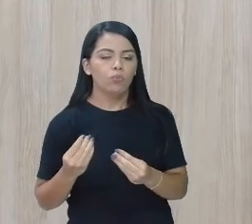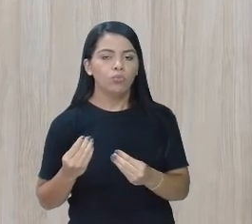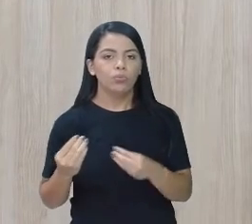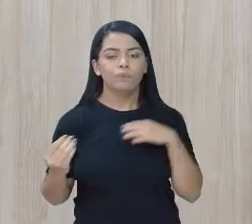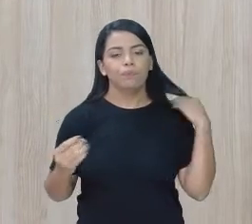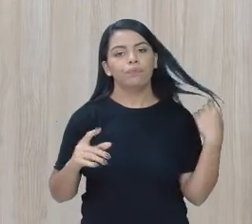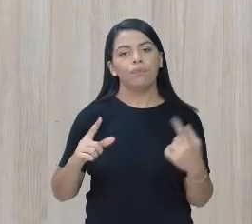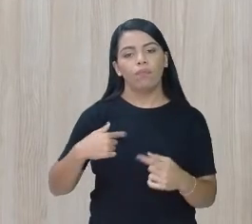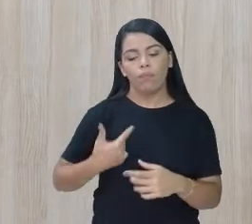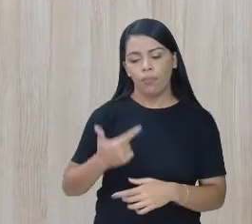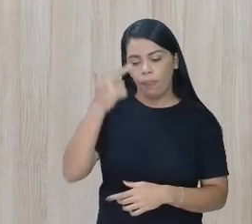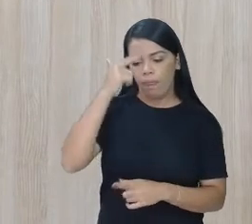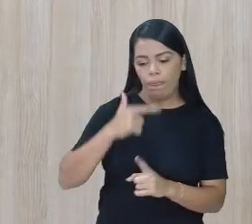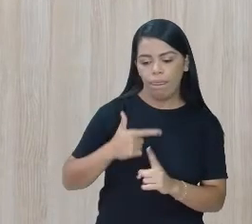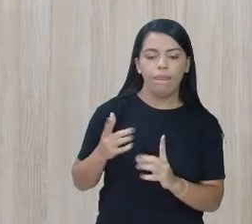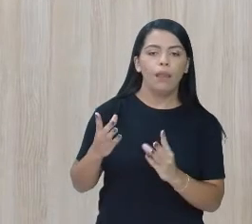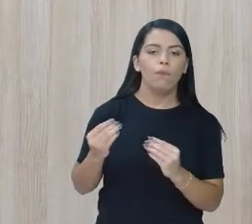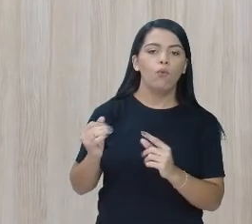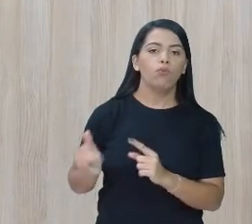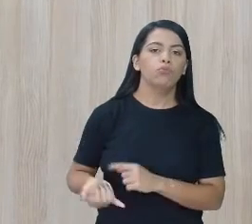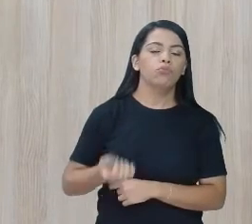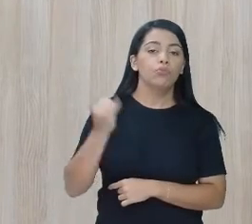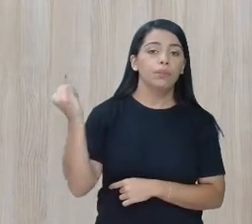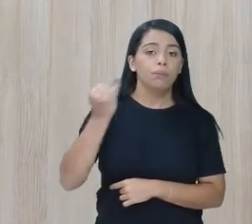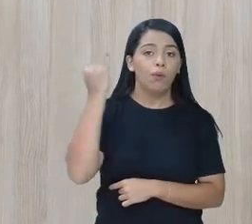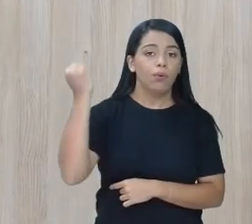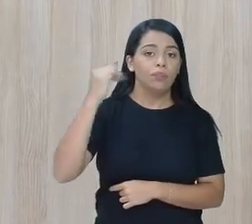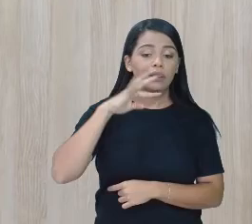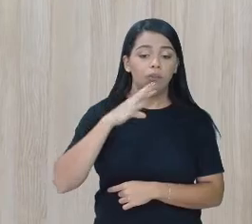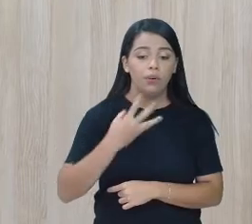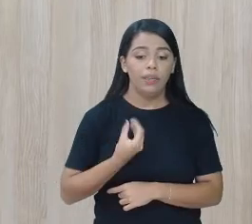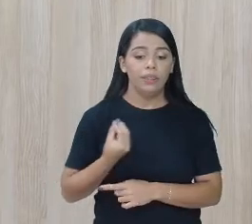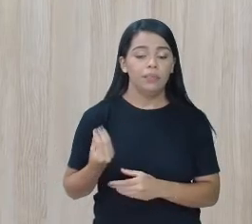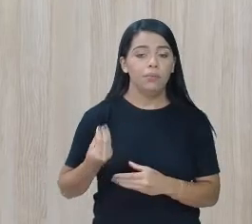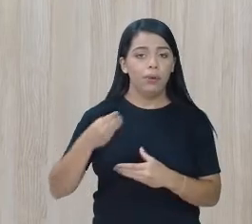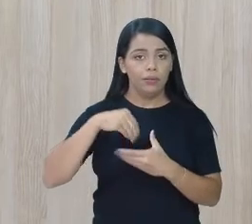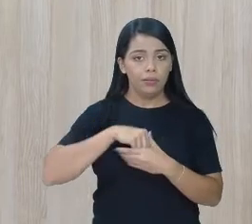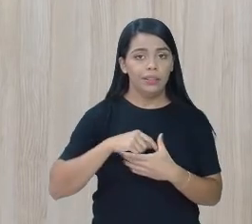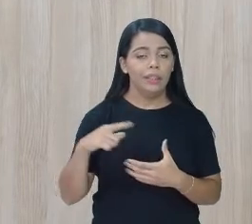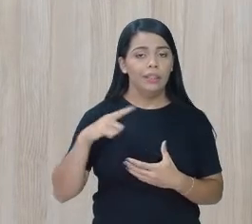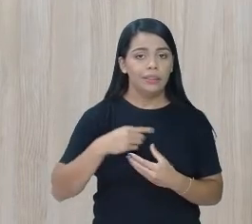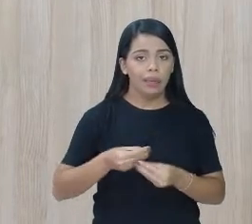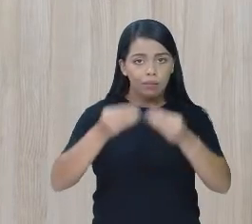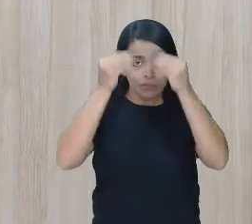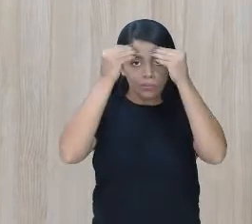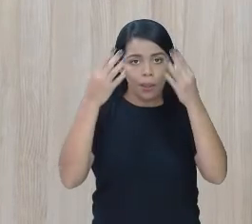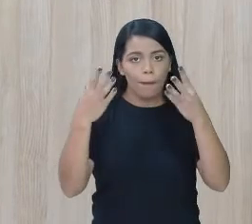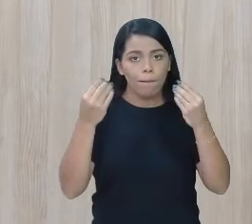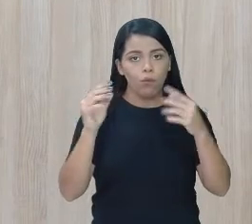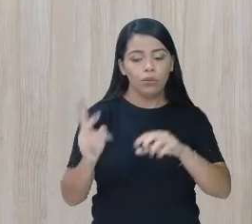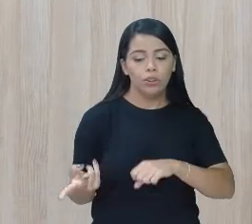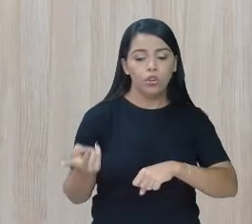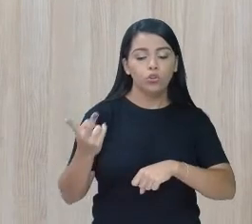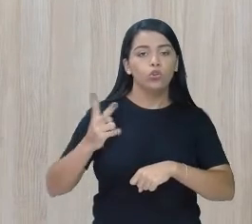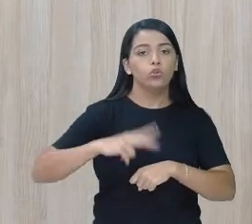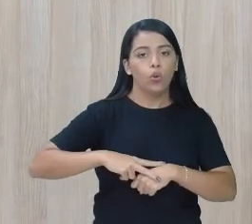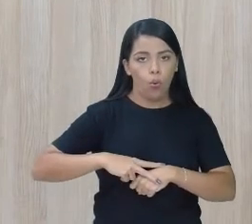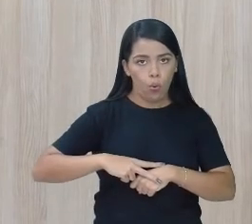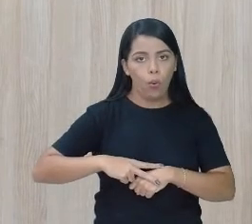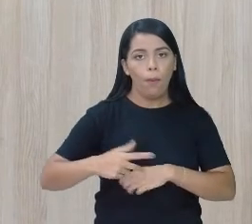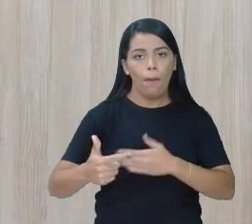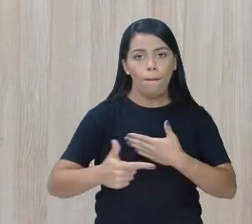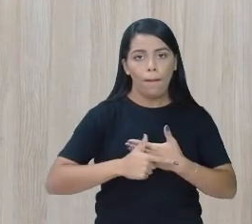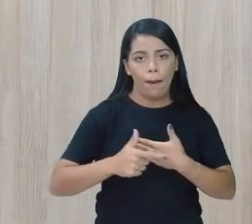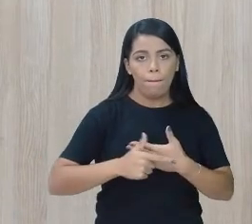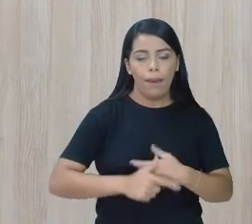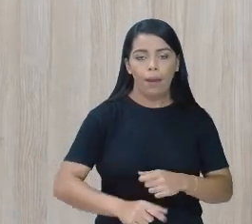importante também de conhecimento. Então, eles tinham aí esse duplo papel de ser a memória e de ser também a ponte comercial